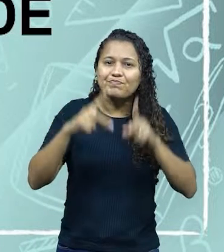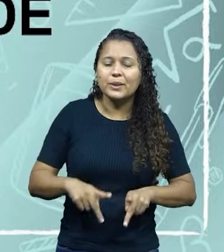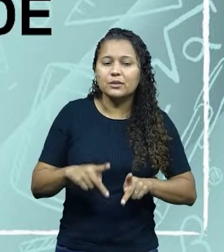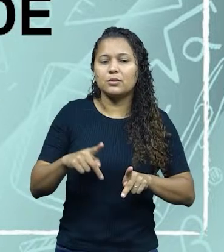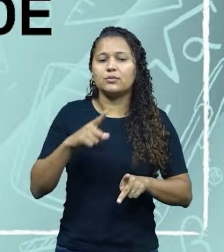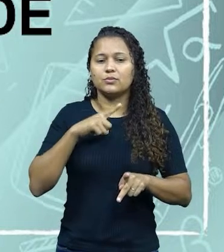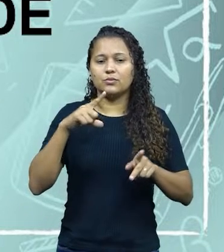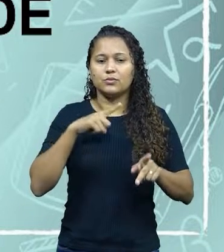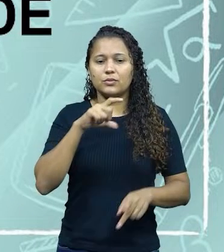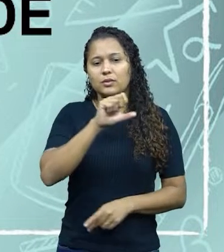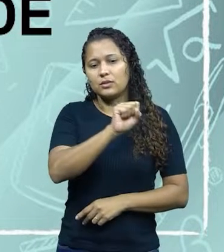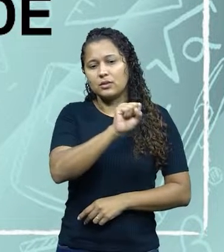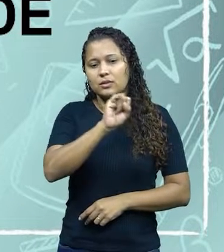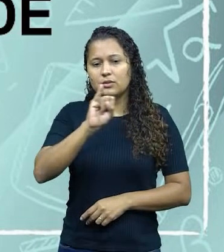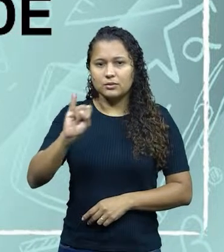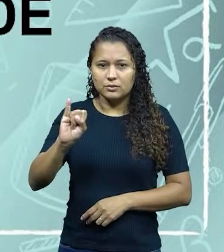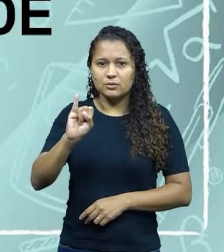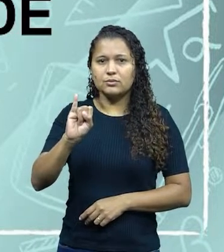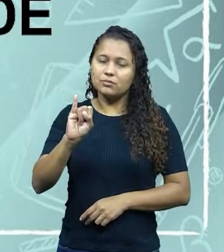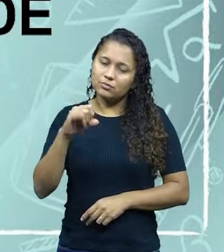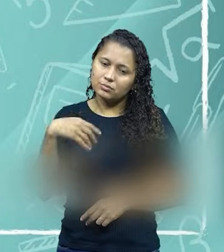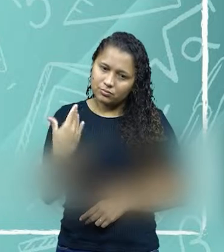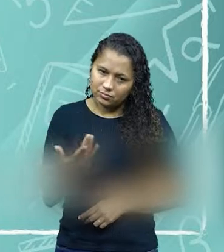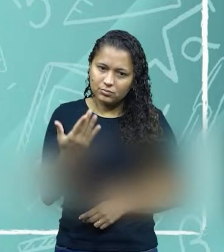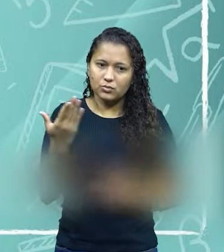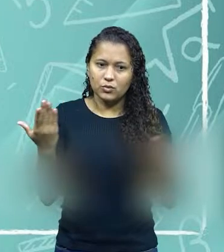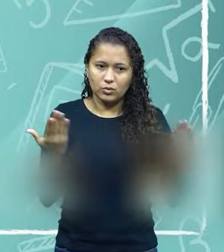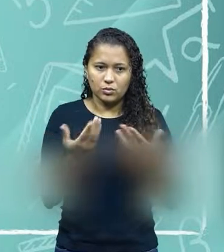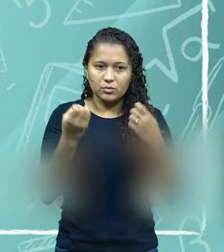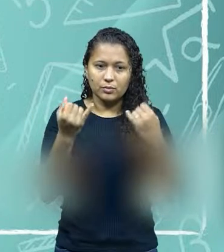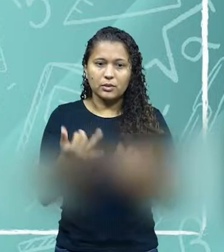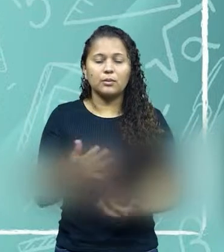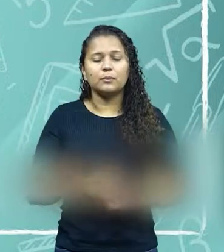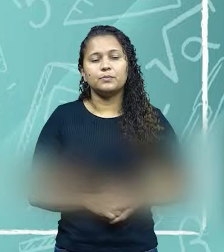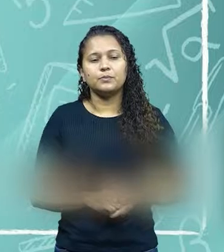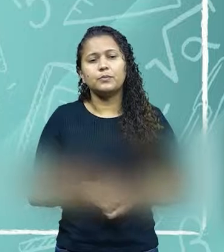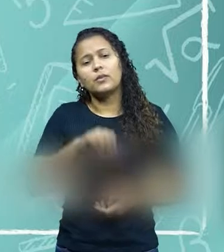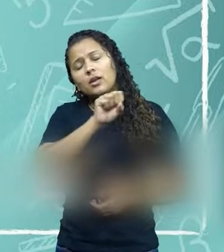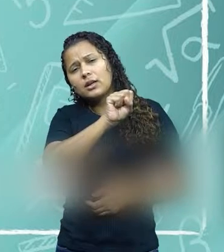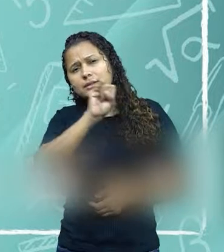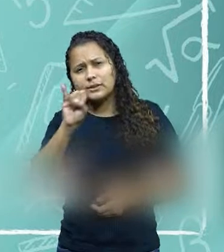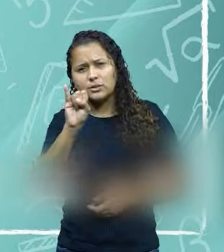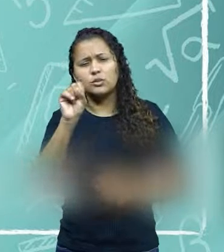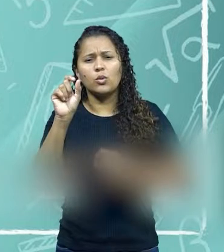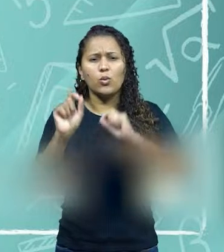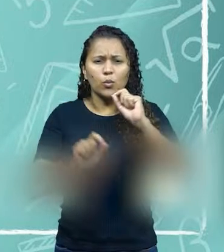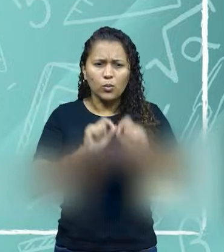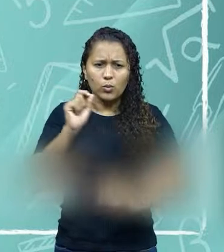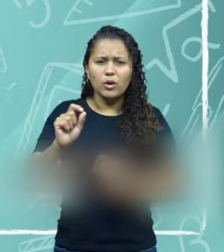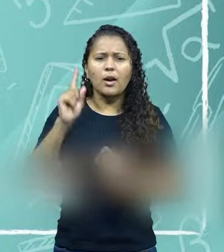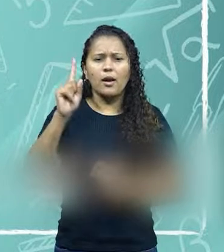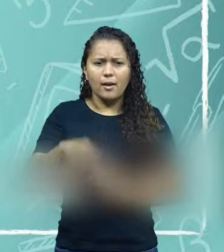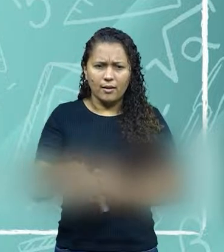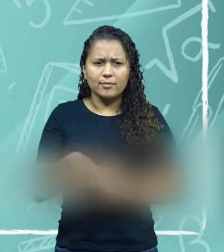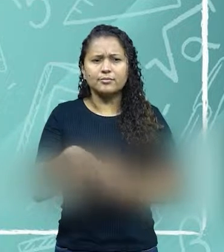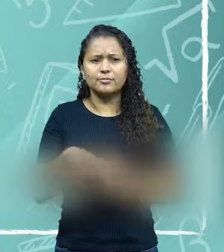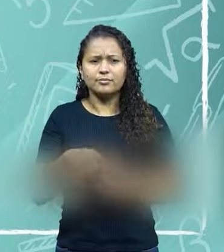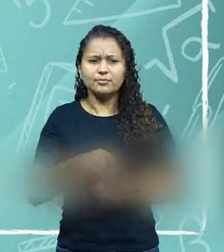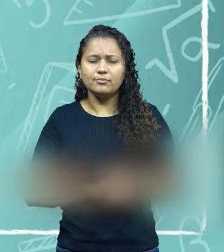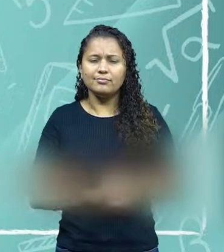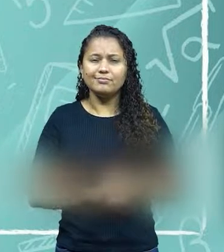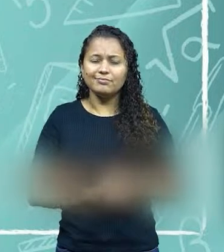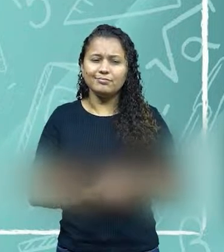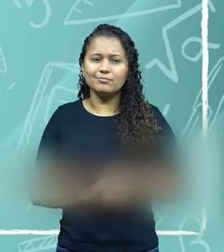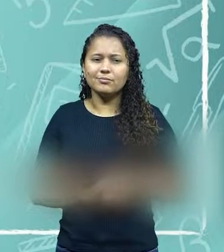Sistema Internacional de Unidades. O Sistema Internacional de Unidades, também conhecido como